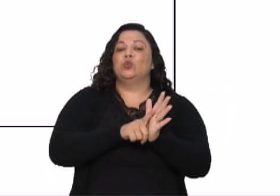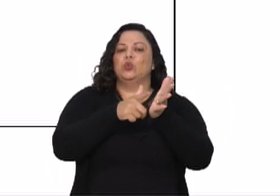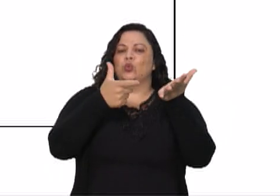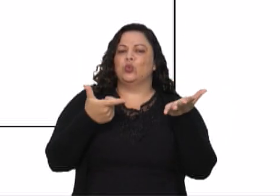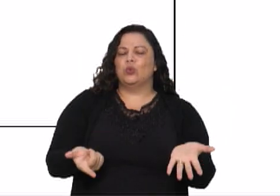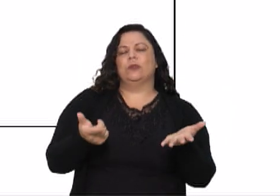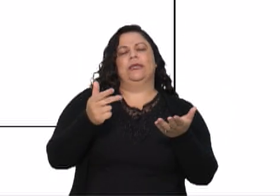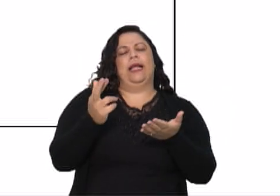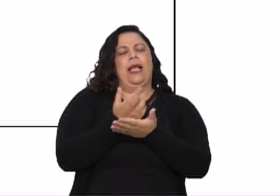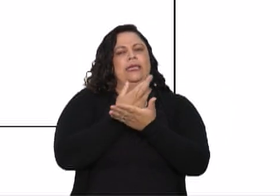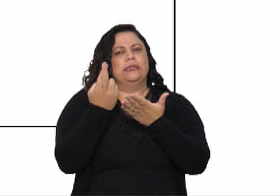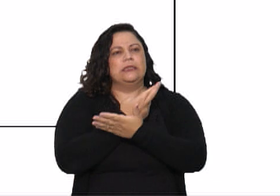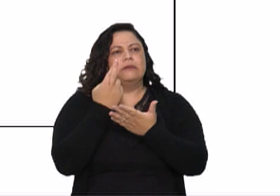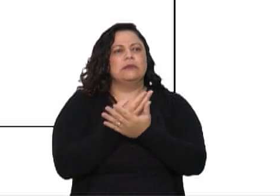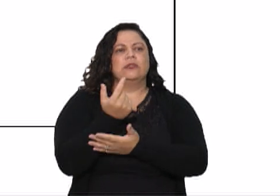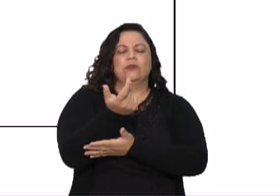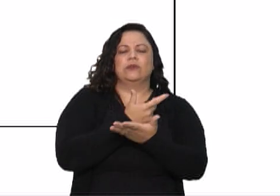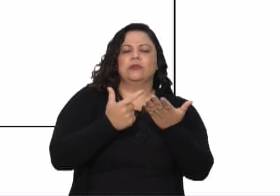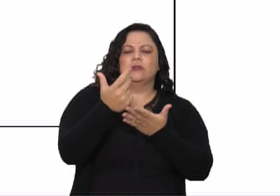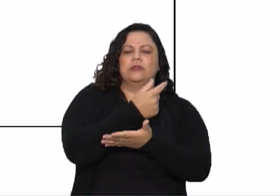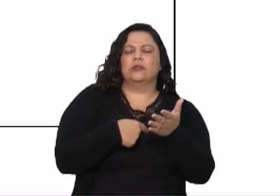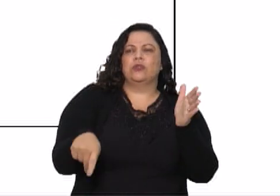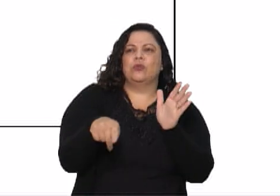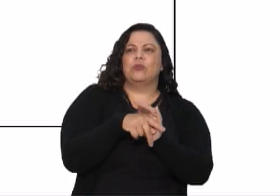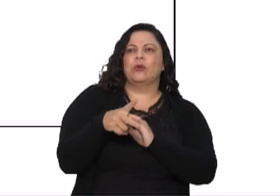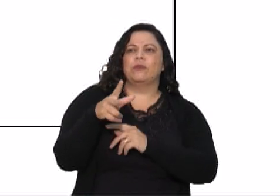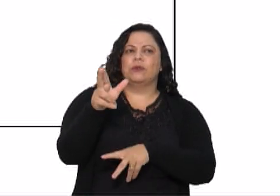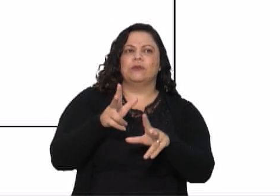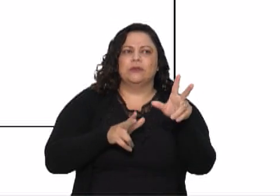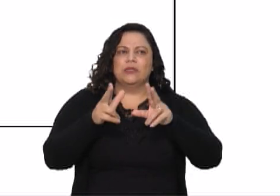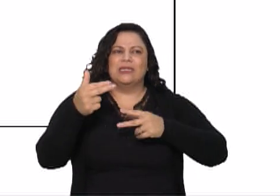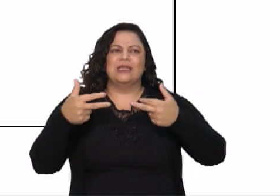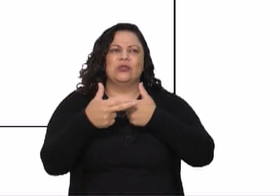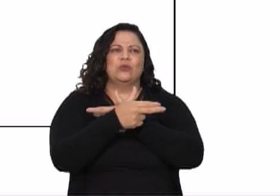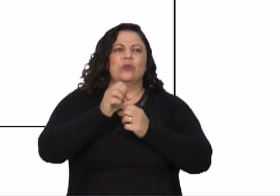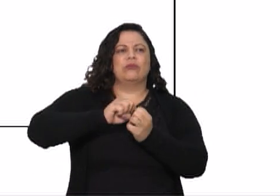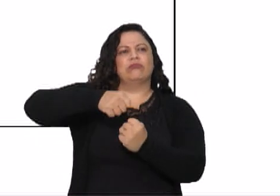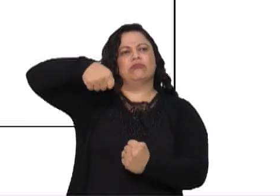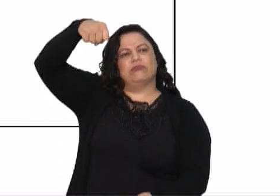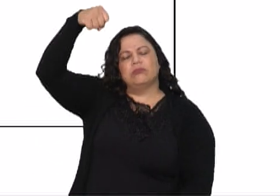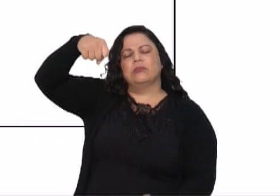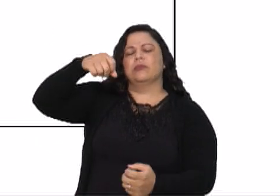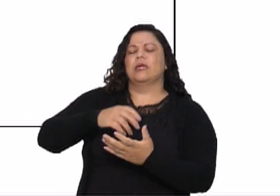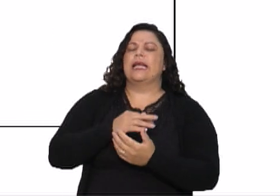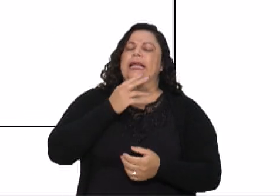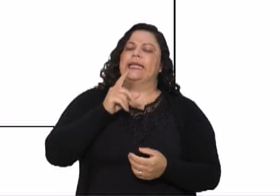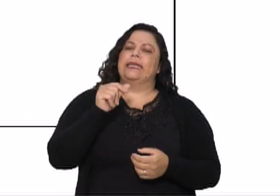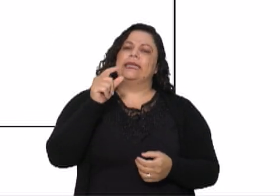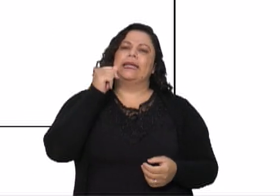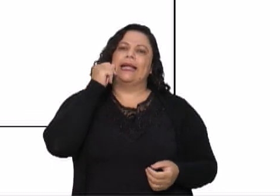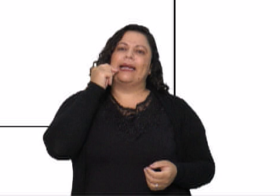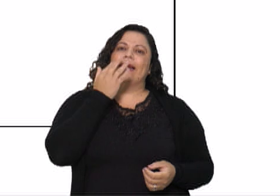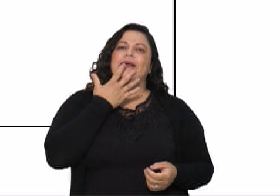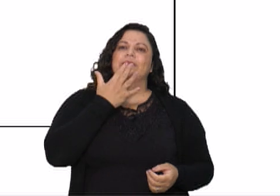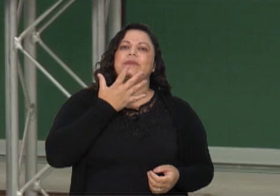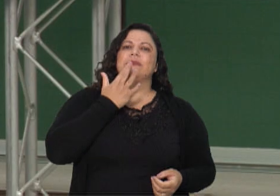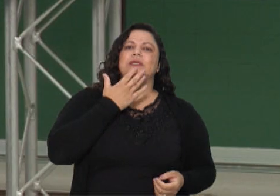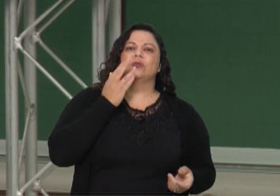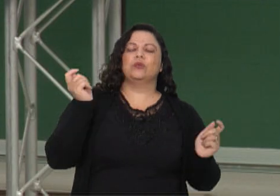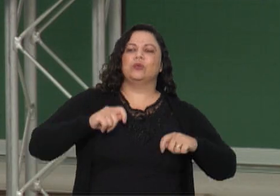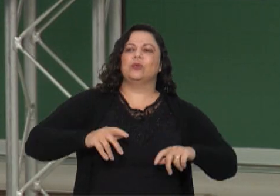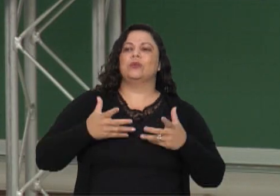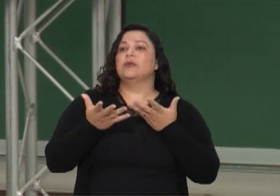próprios. Cola, tesoura sem ponta, cartolina ou sulfite e lápis de cor.